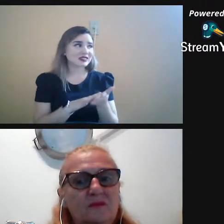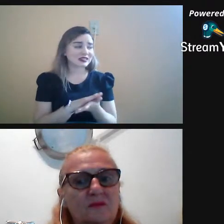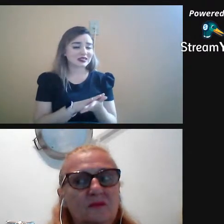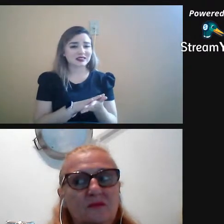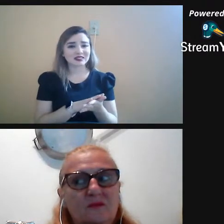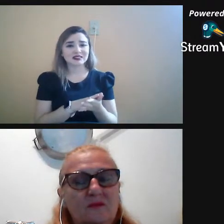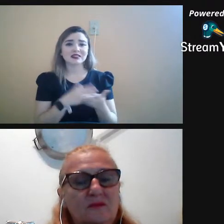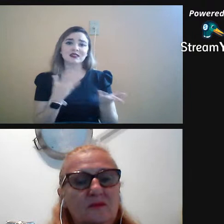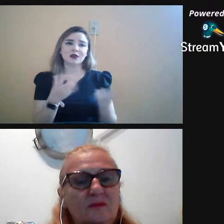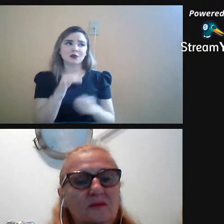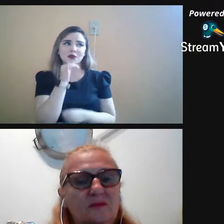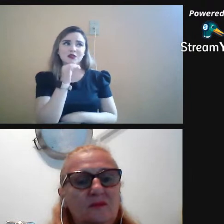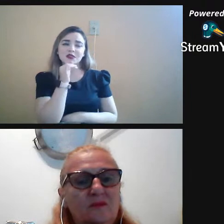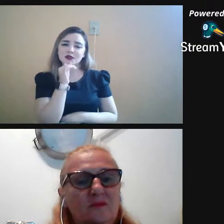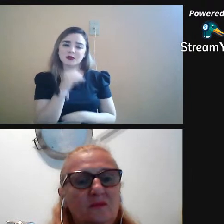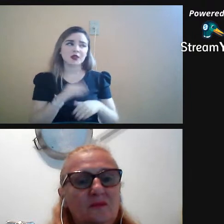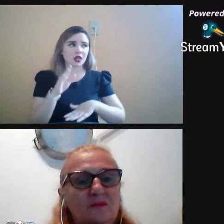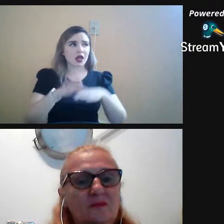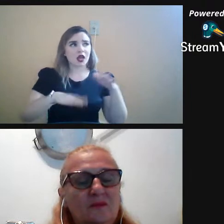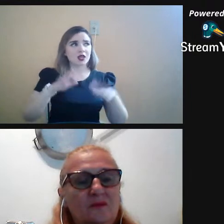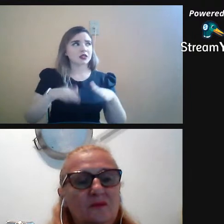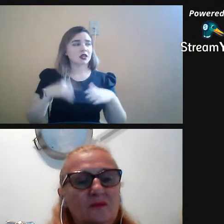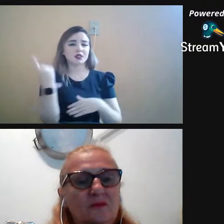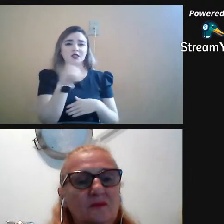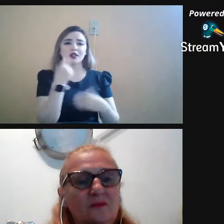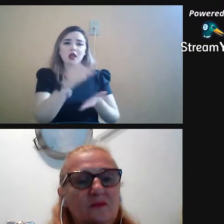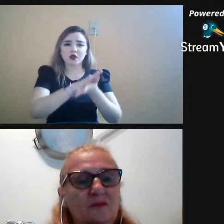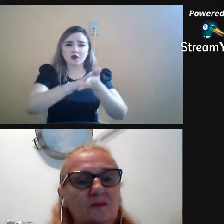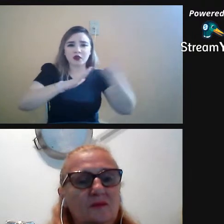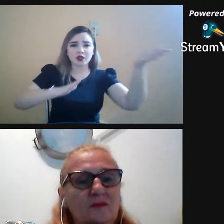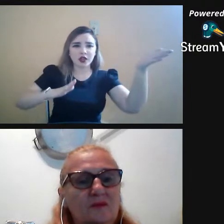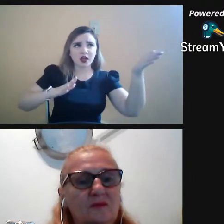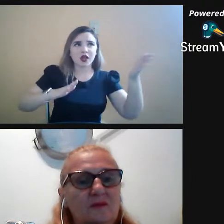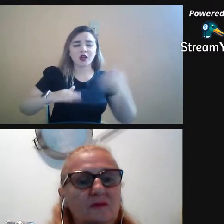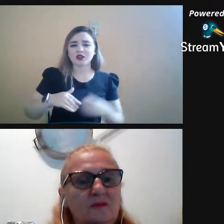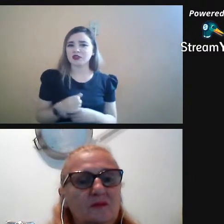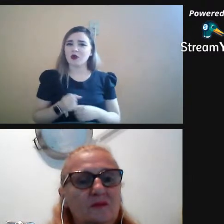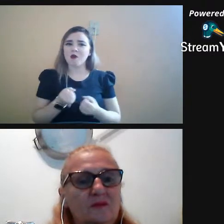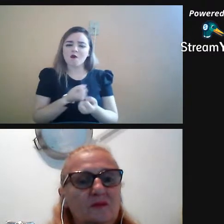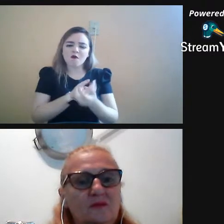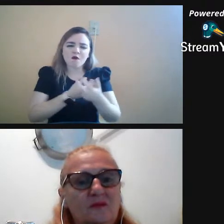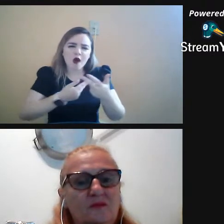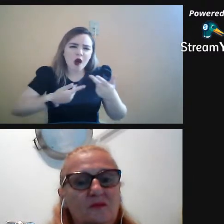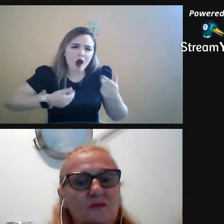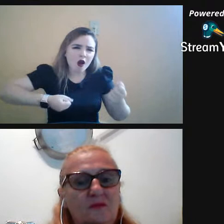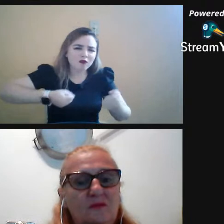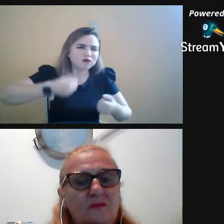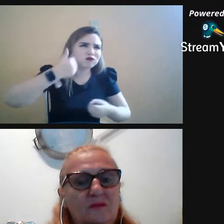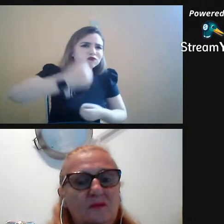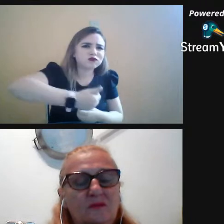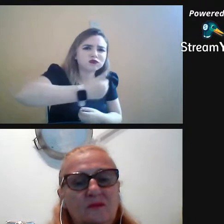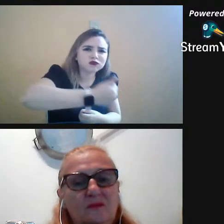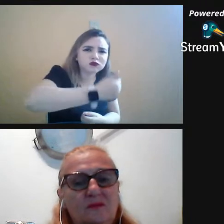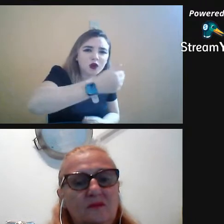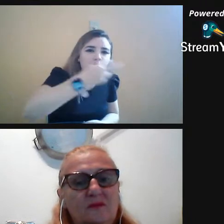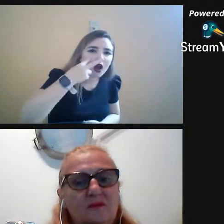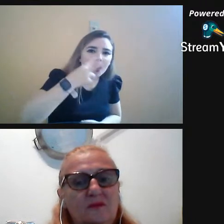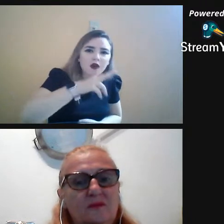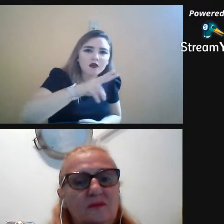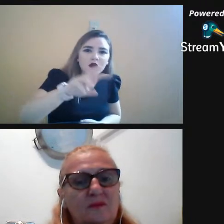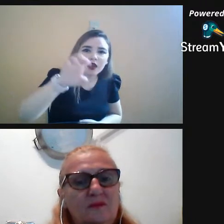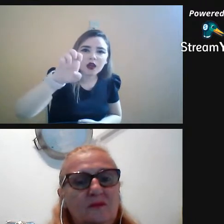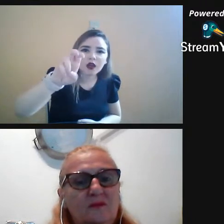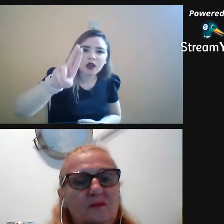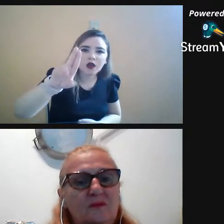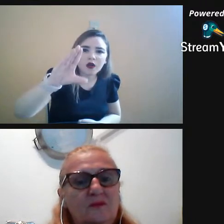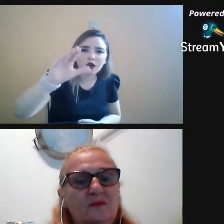Por exemplo, às vezes você viaja quilômetros e vê eucalipto. Você